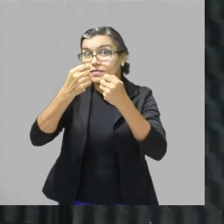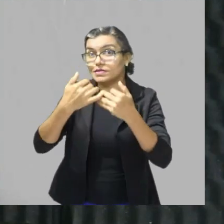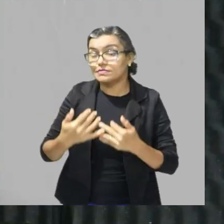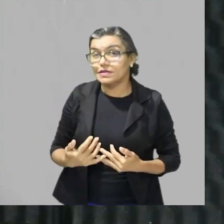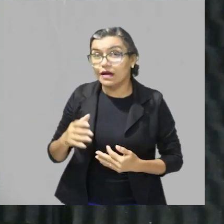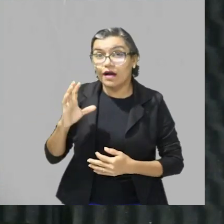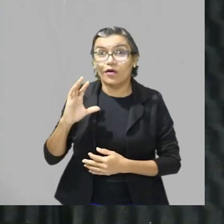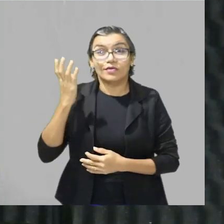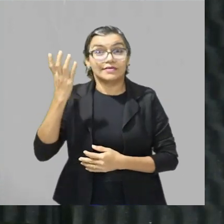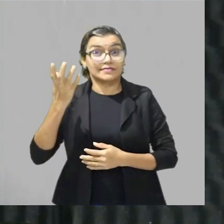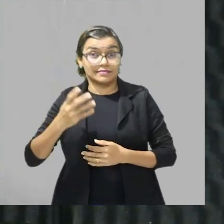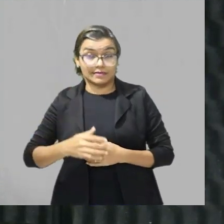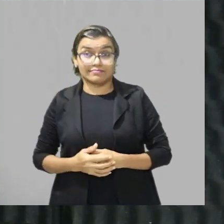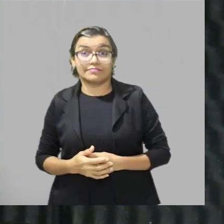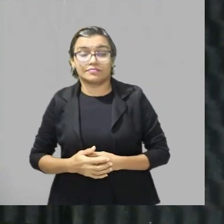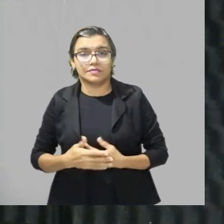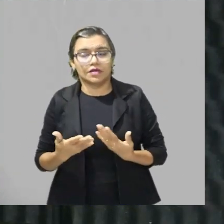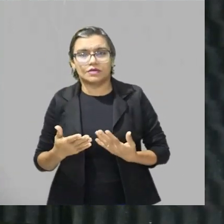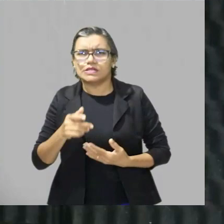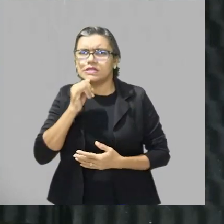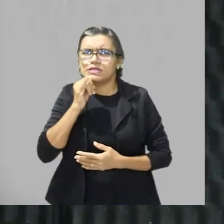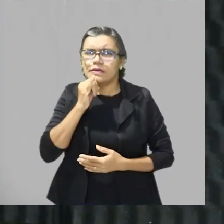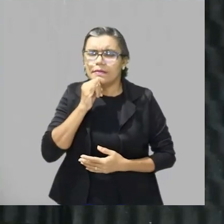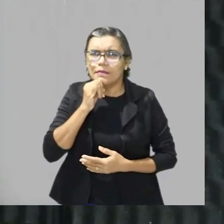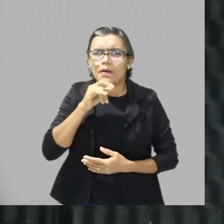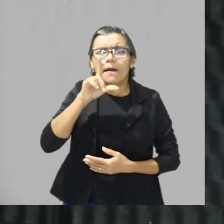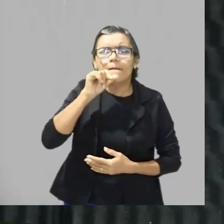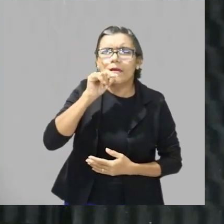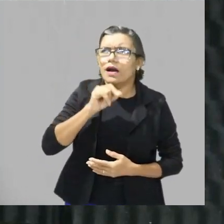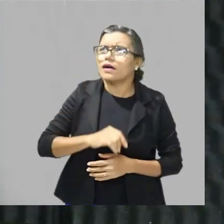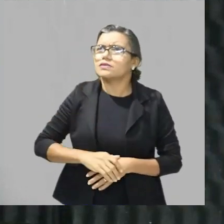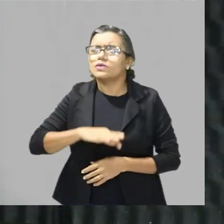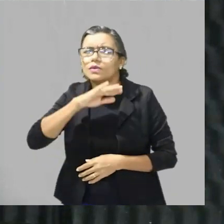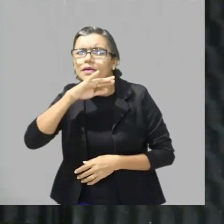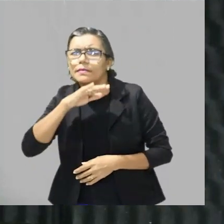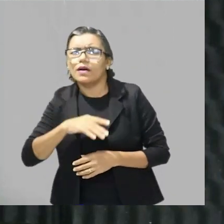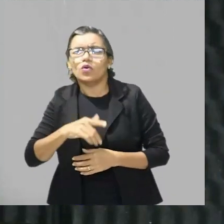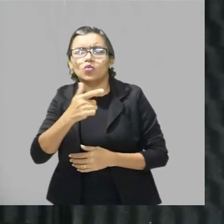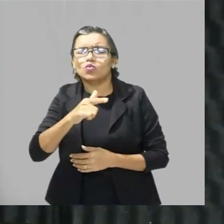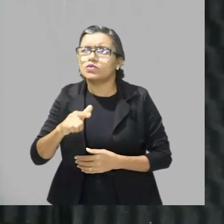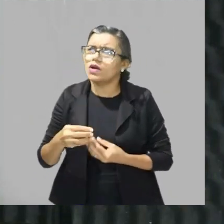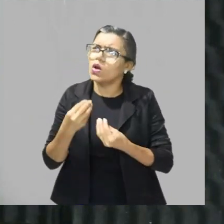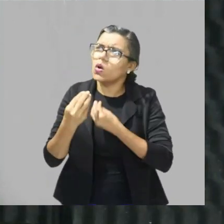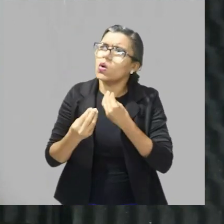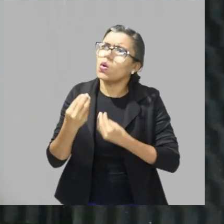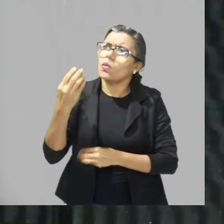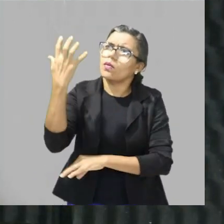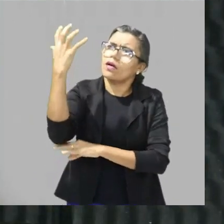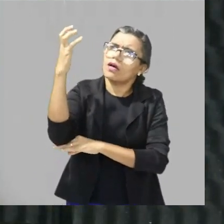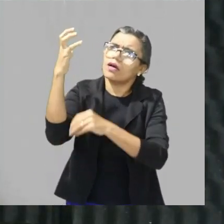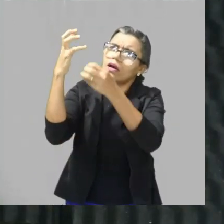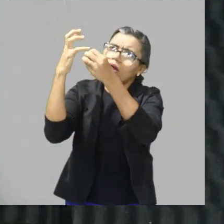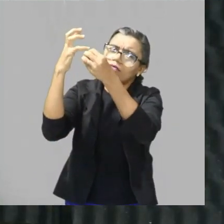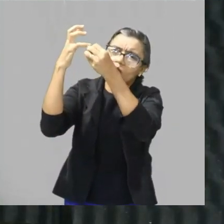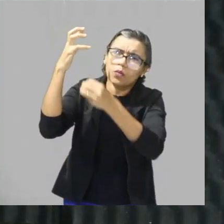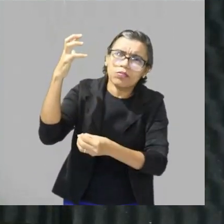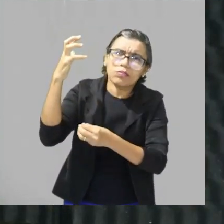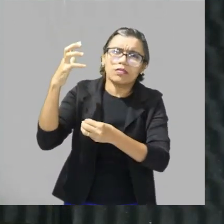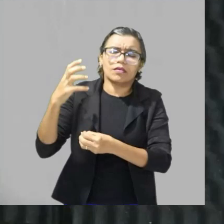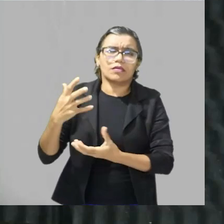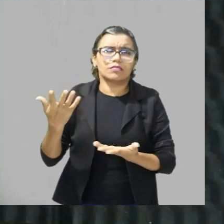explicar o fenômeno que aconteceu não tem paz não tem esquecido mas a maçã caiu como será que isso aconteceu deve haver uma força Ele está